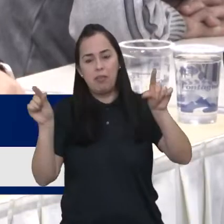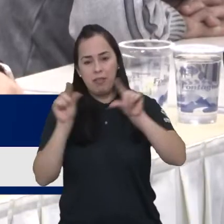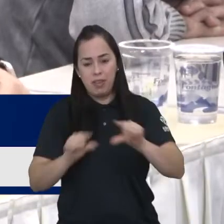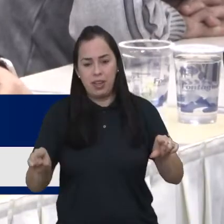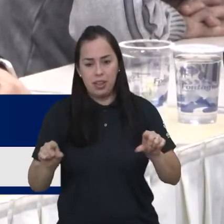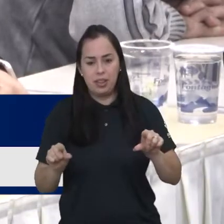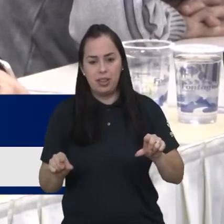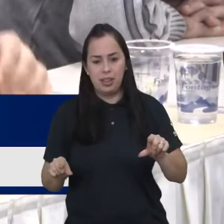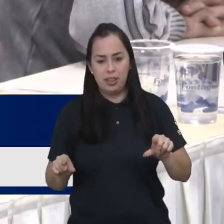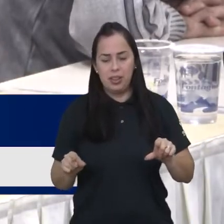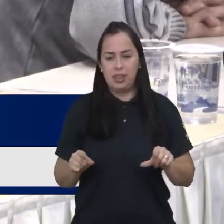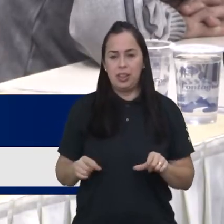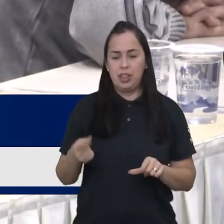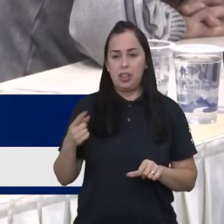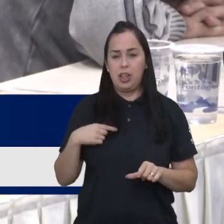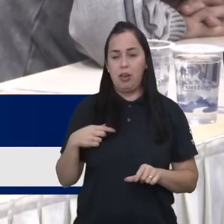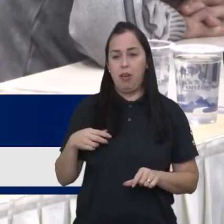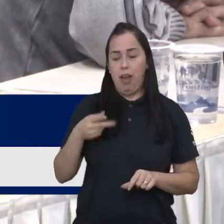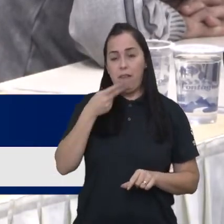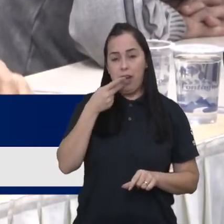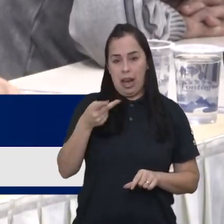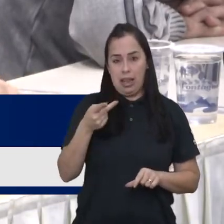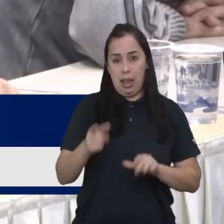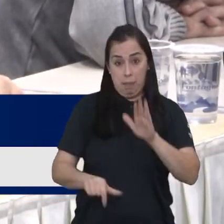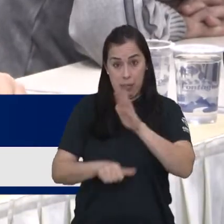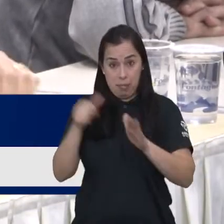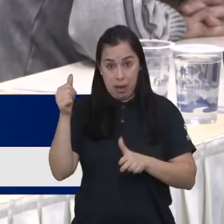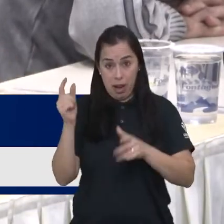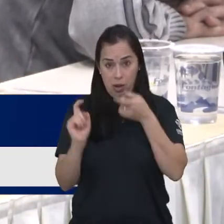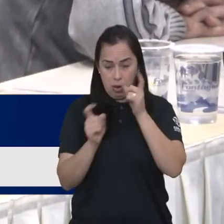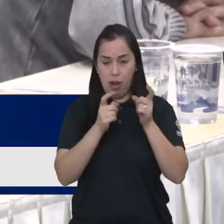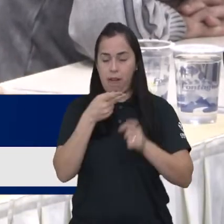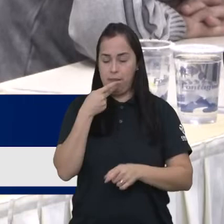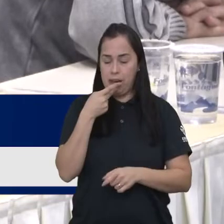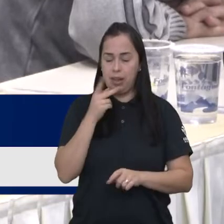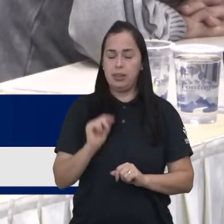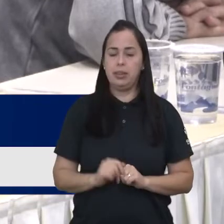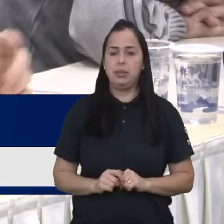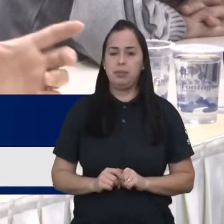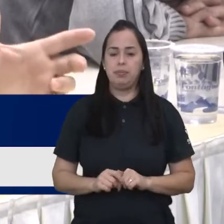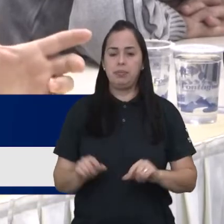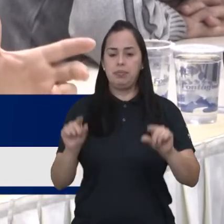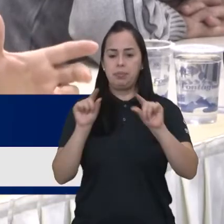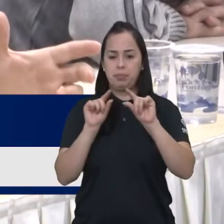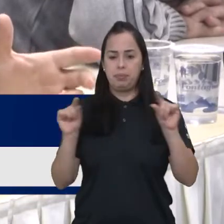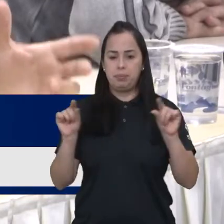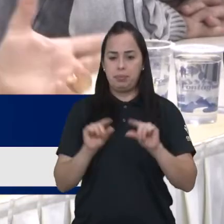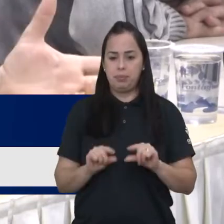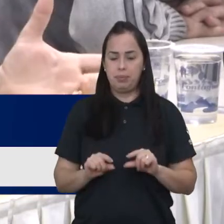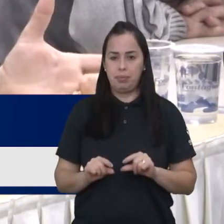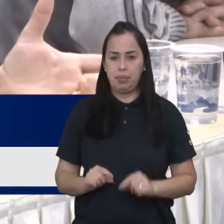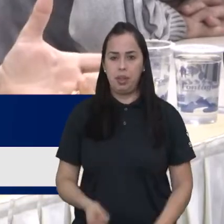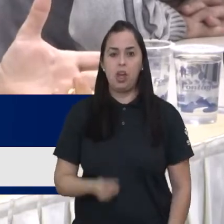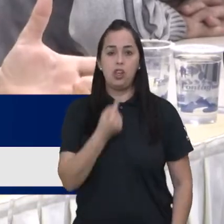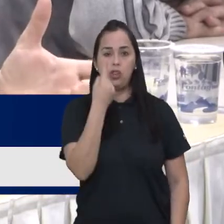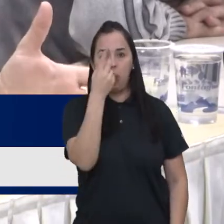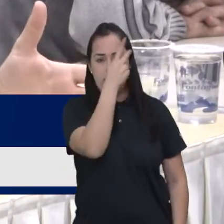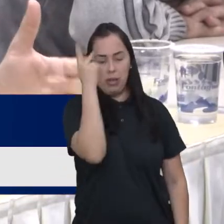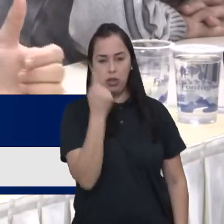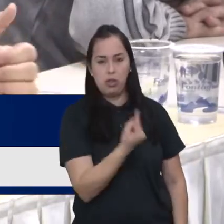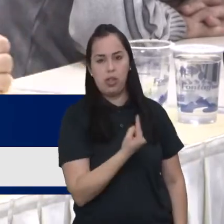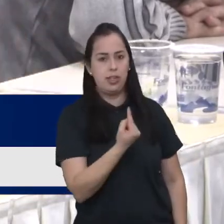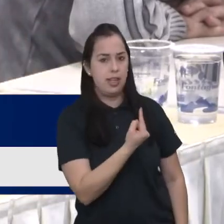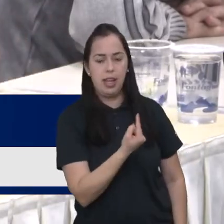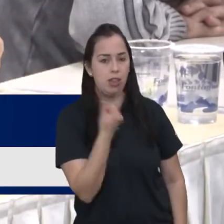que eu usei na primeira reunião até o Jusso fez um comentário que eu coloquei que uma andorinha sozinha não